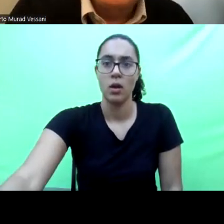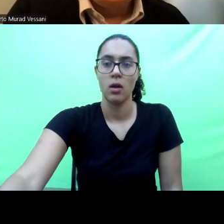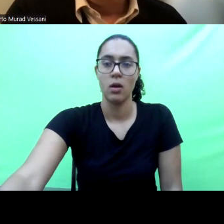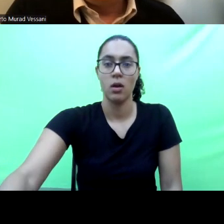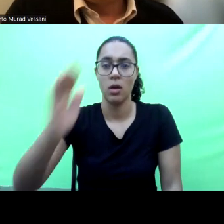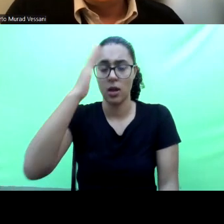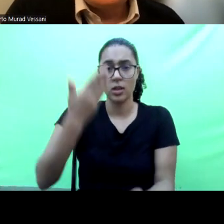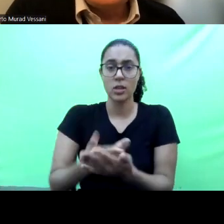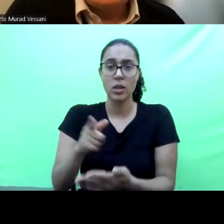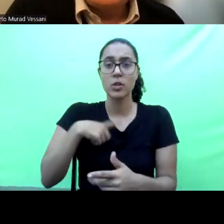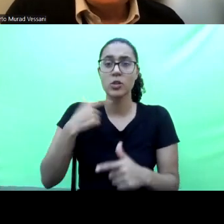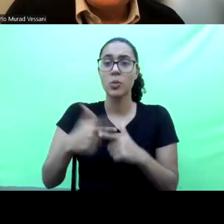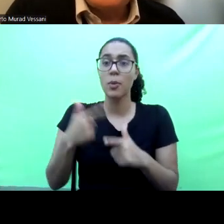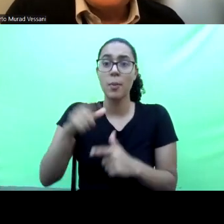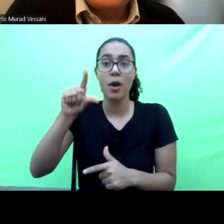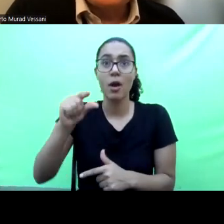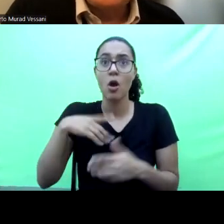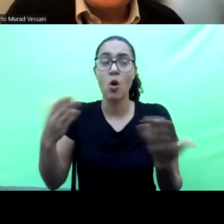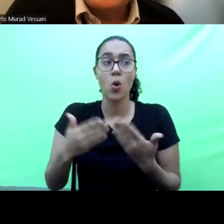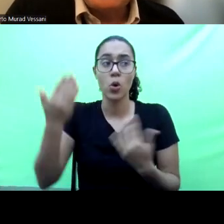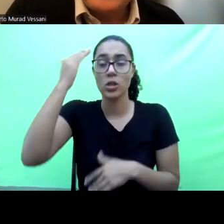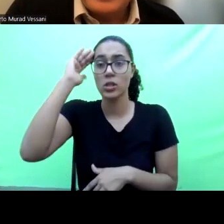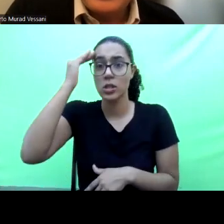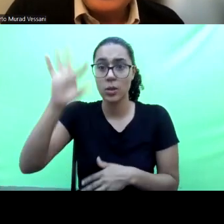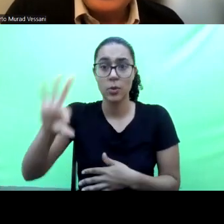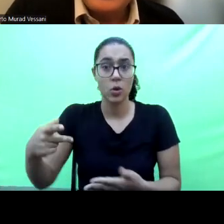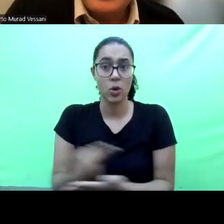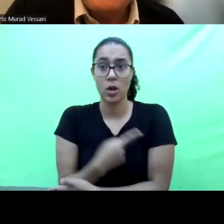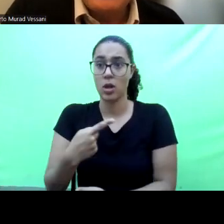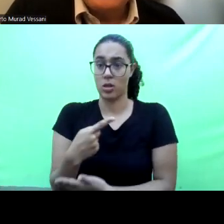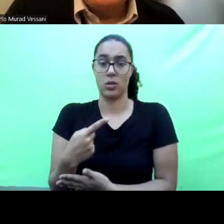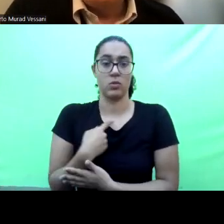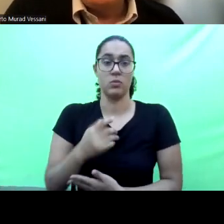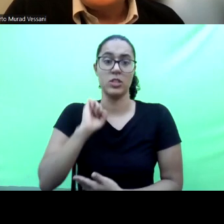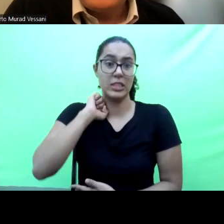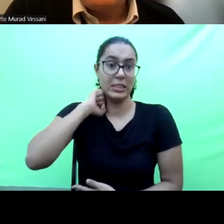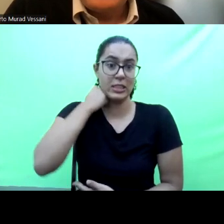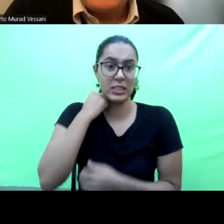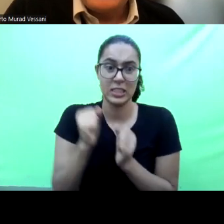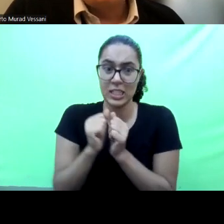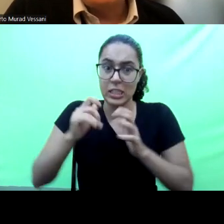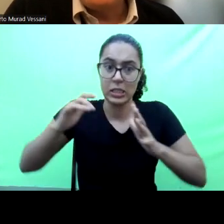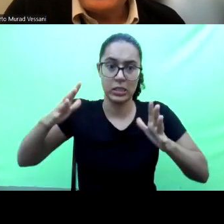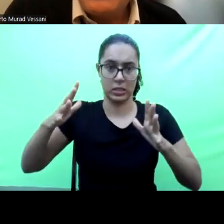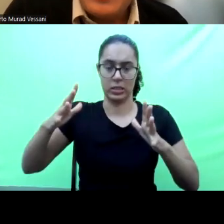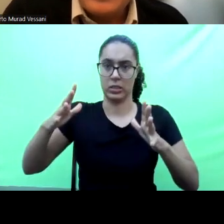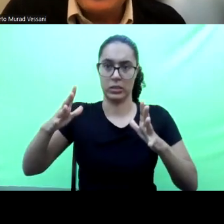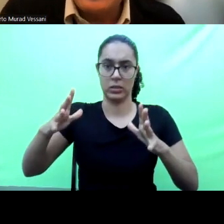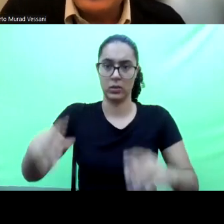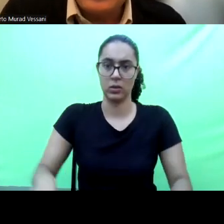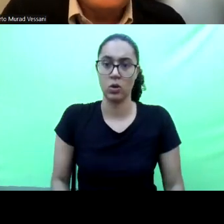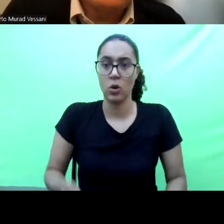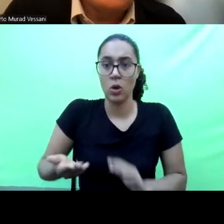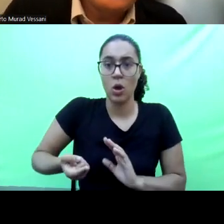pequena, mas hoje, entendendo que a situação de estresse excessivo pode levar a elevar os níveis